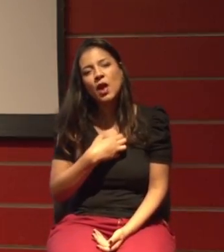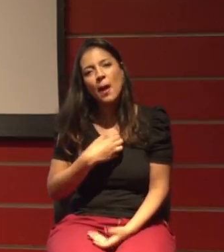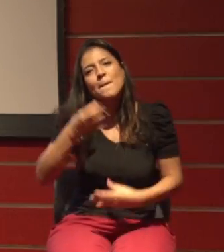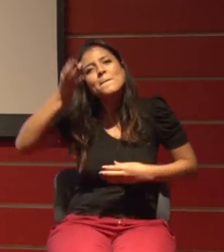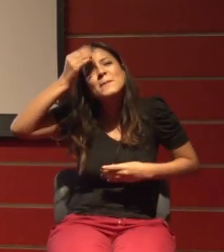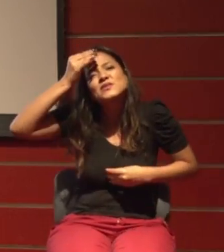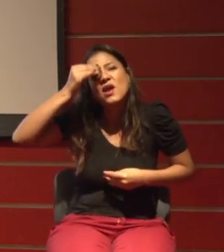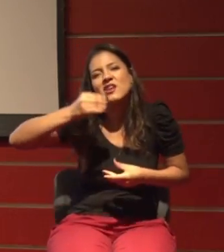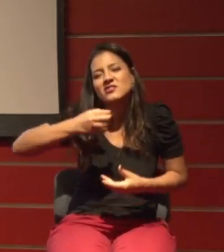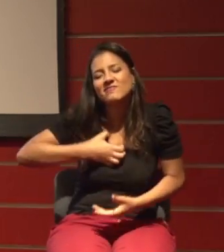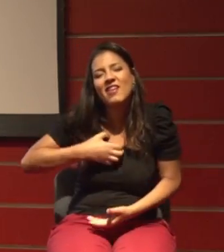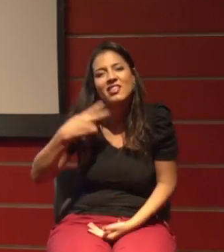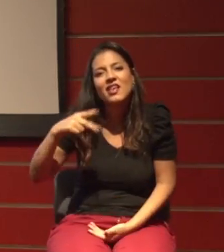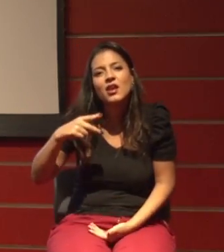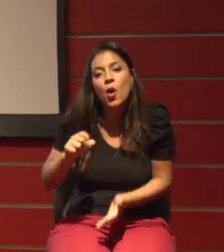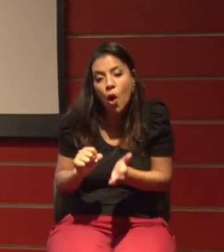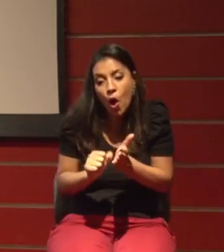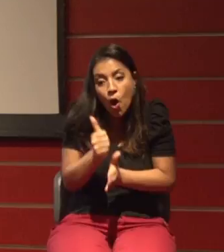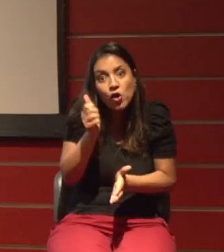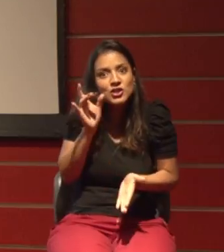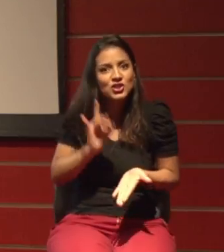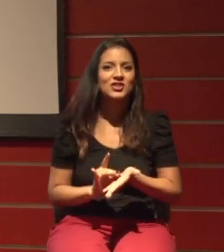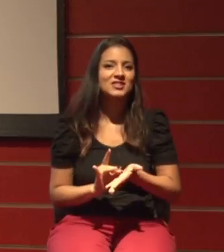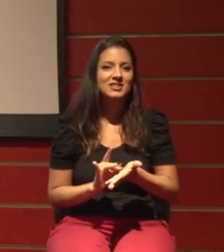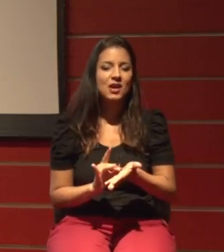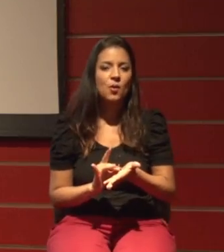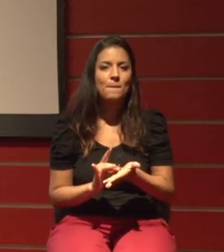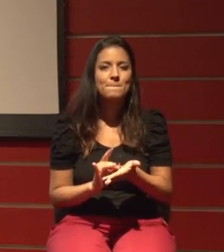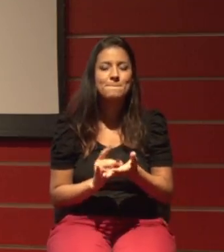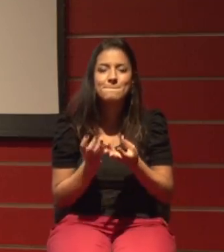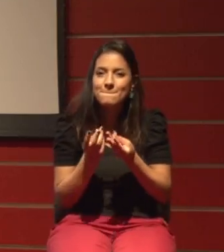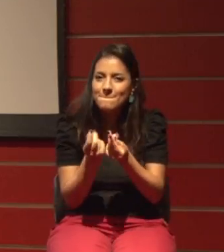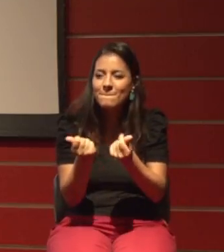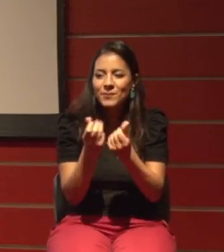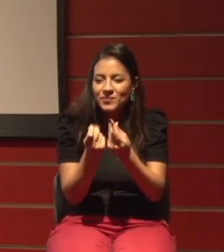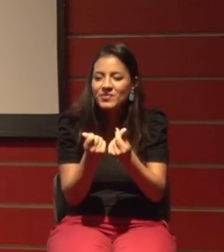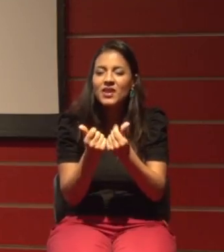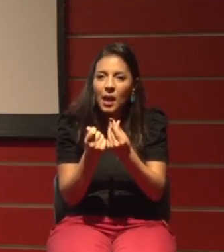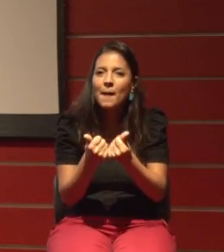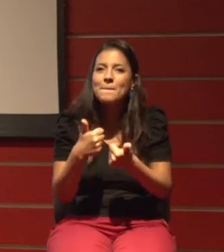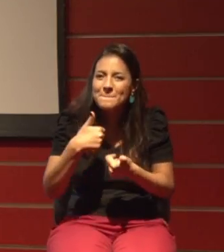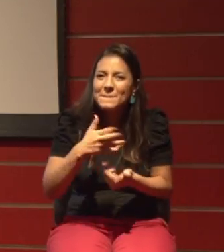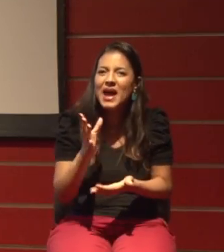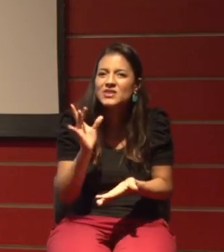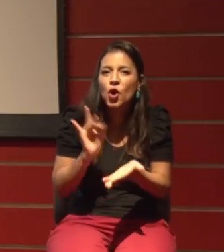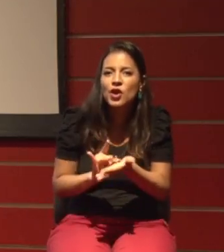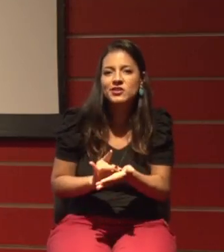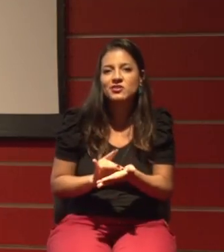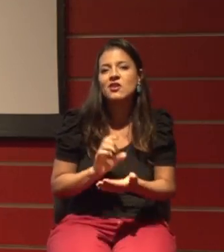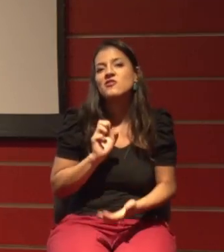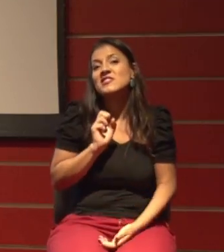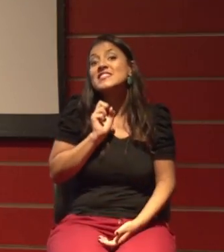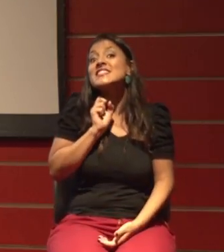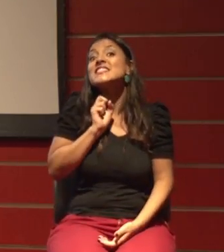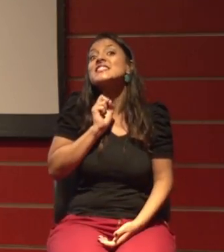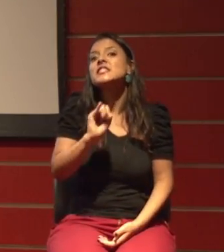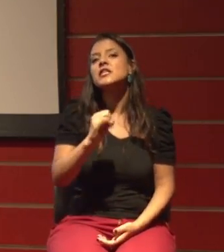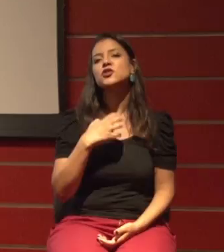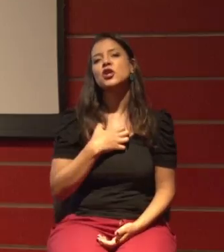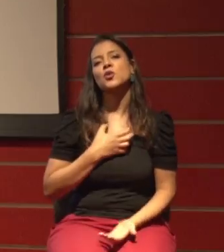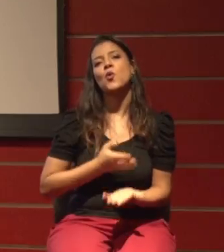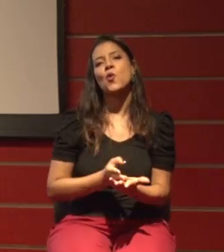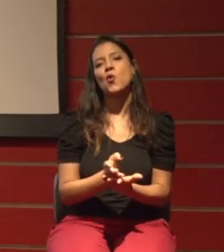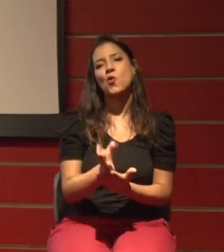personagem né ele consegue ser quão mais ele consegue ser mais original no sentido em que ele é mais